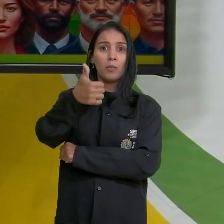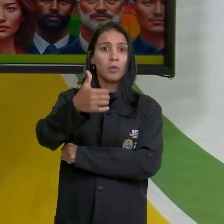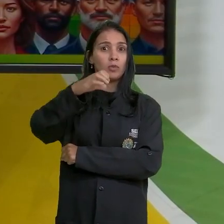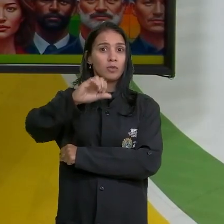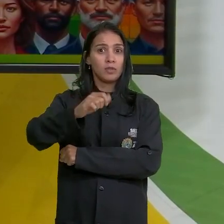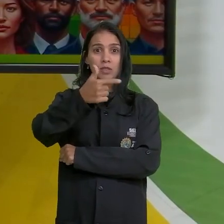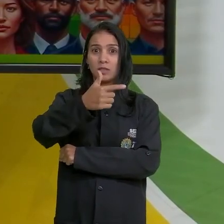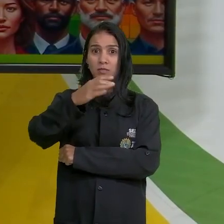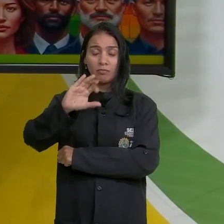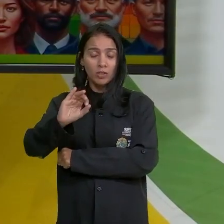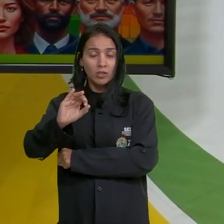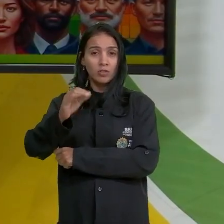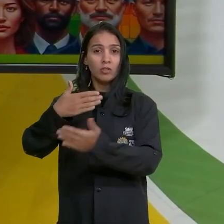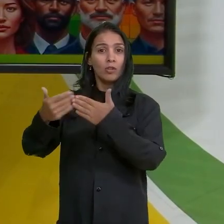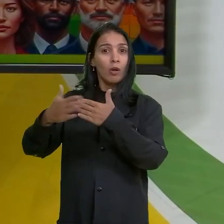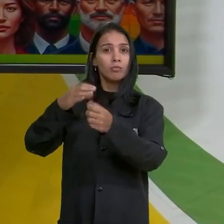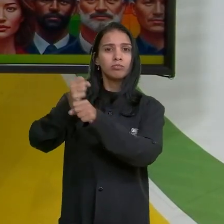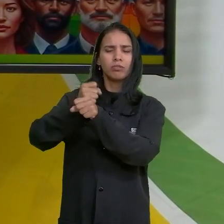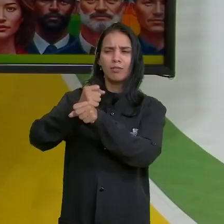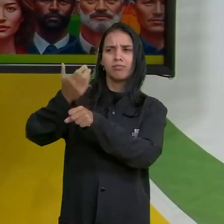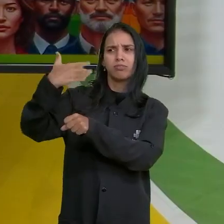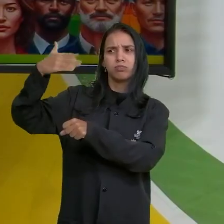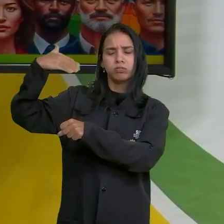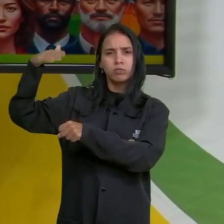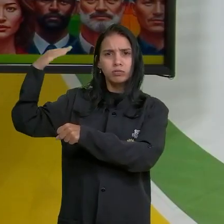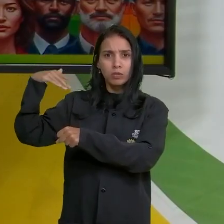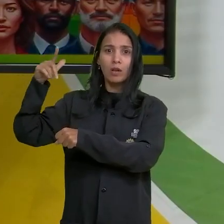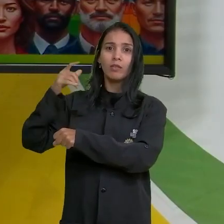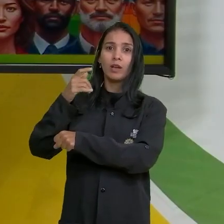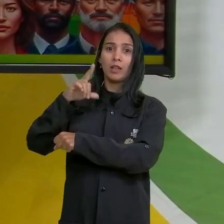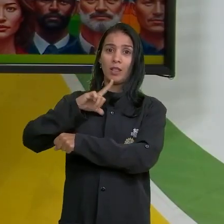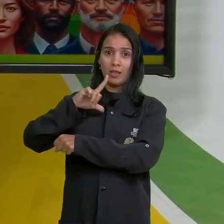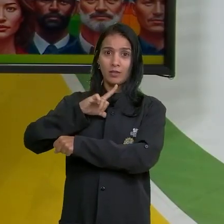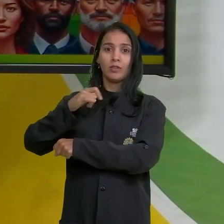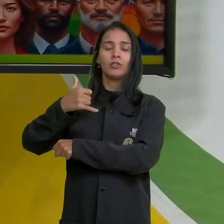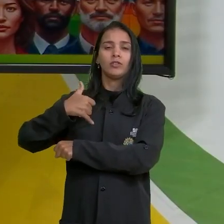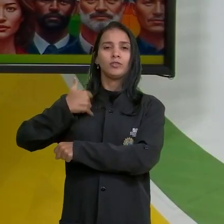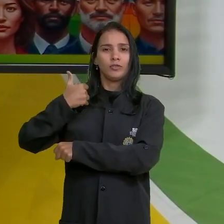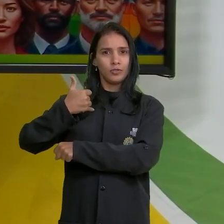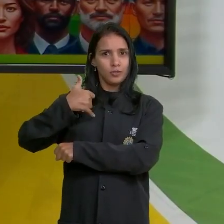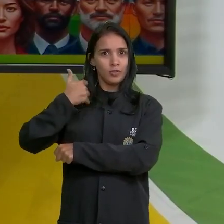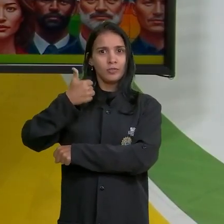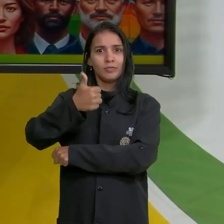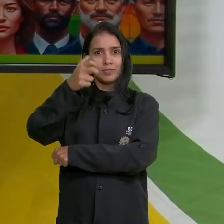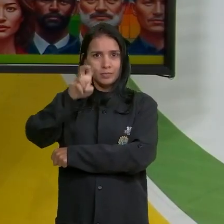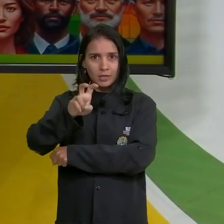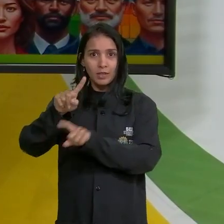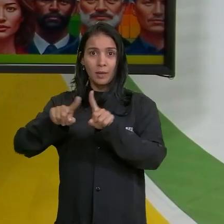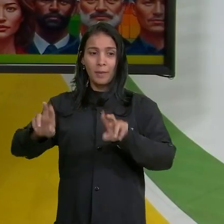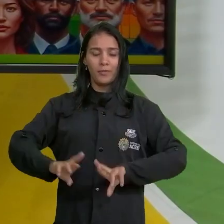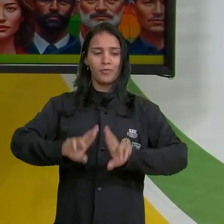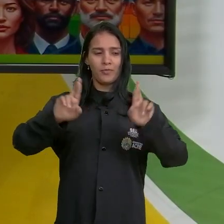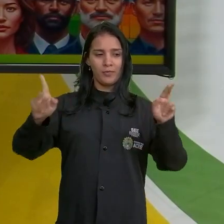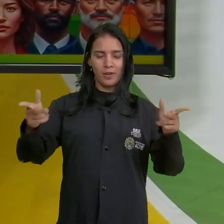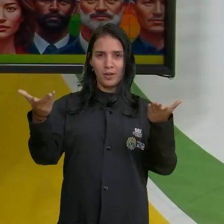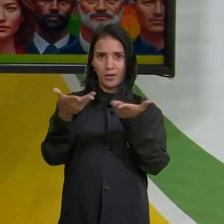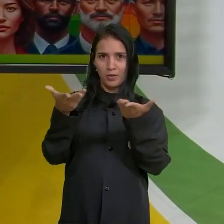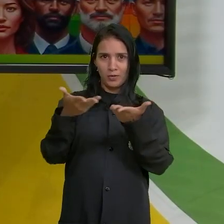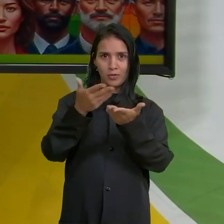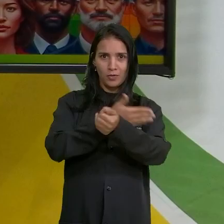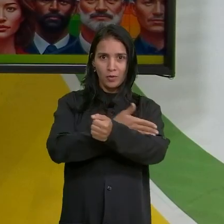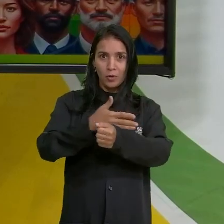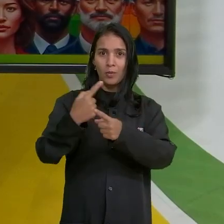1920, quando dispunha da mesma idade de 15 anos. Ou seja, todos nós temos o conhecimento